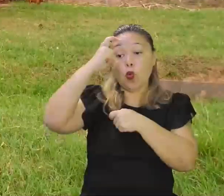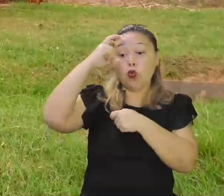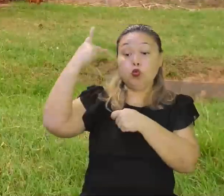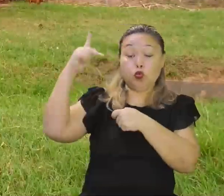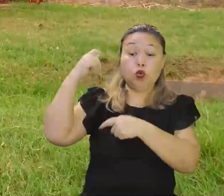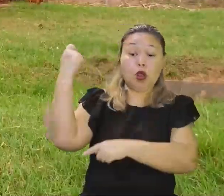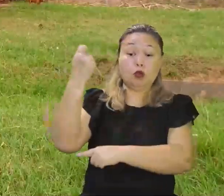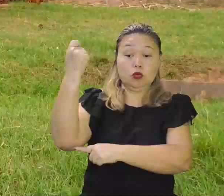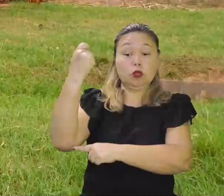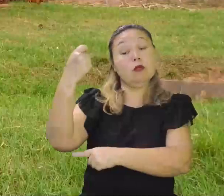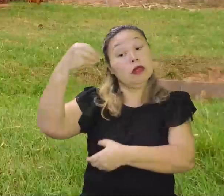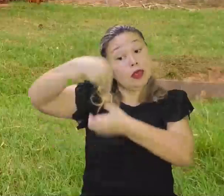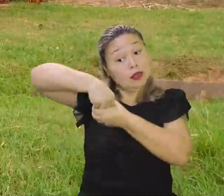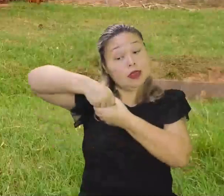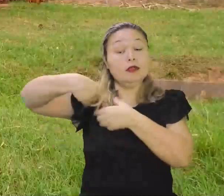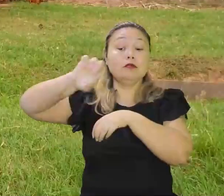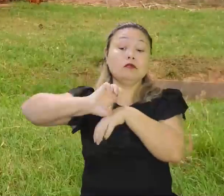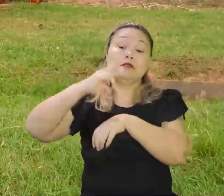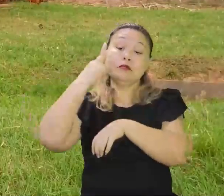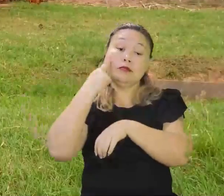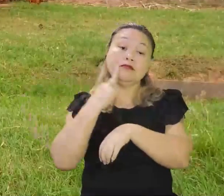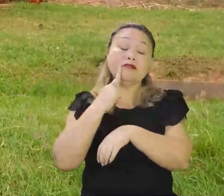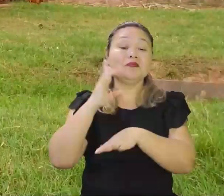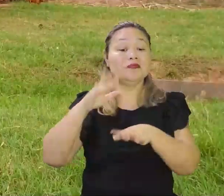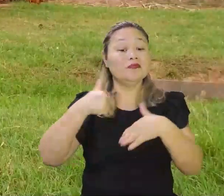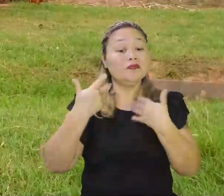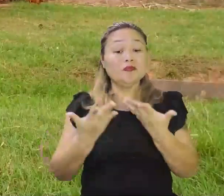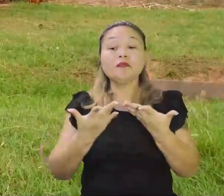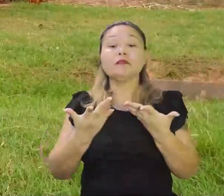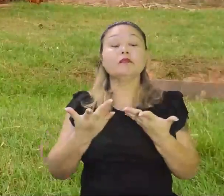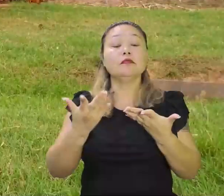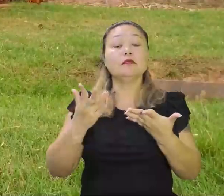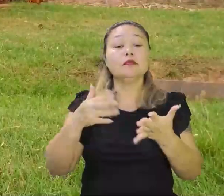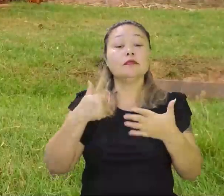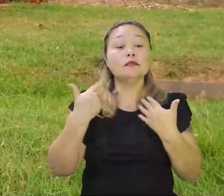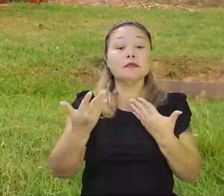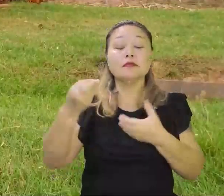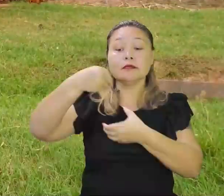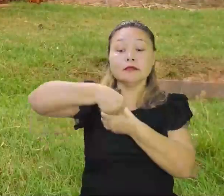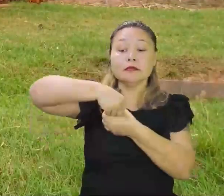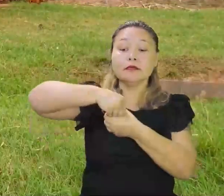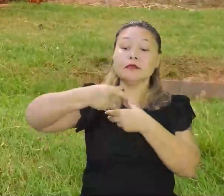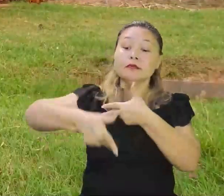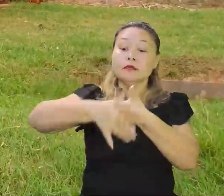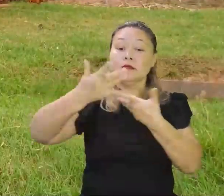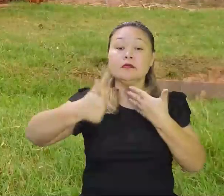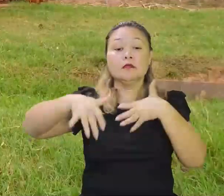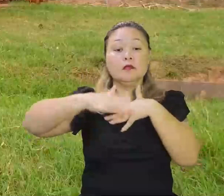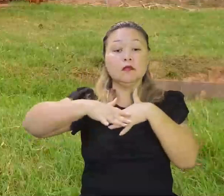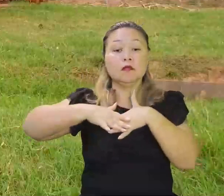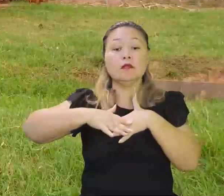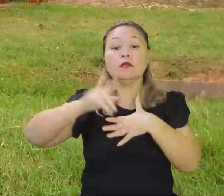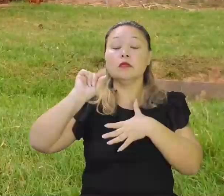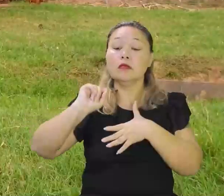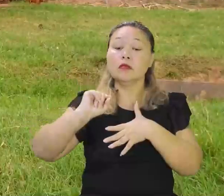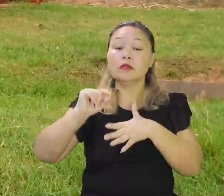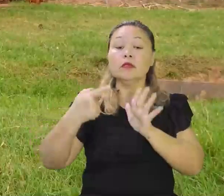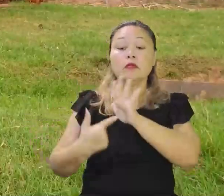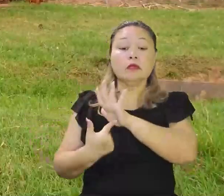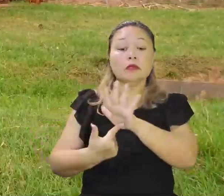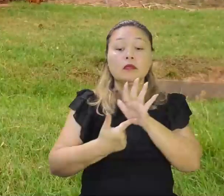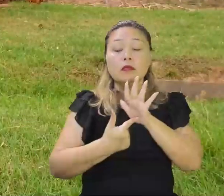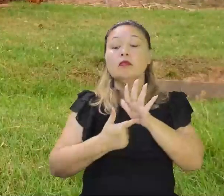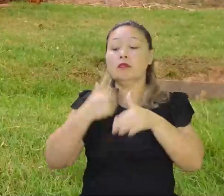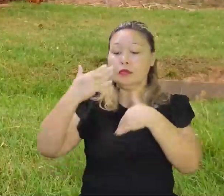tá intrínseco, né? Tá na gente, não adianta, não tem pra onde correr. Então, dentro dessa etnomatemática, é o que a gente vai mostrar pra vocês agora